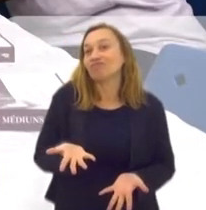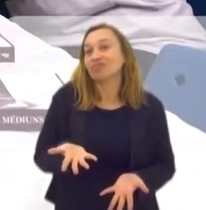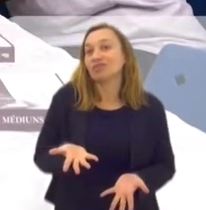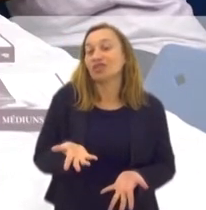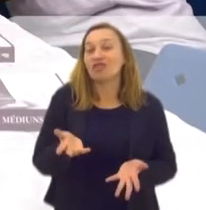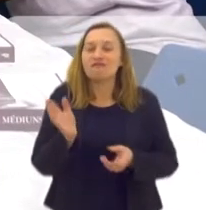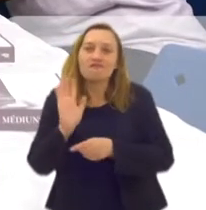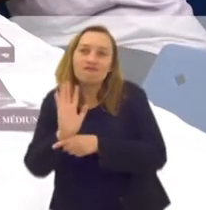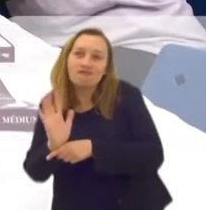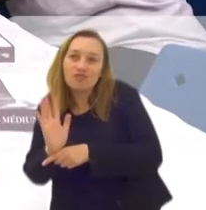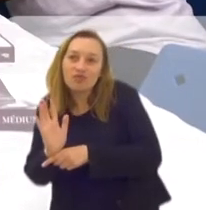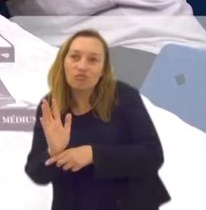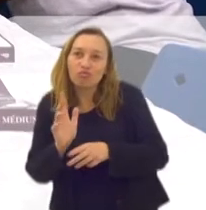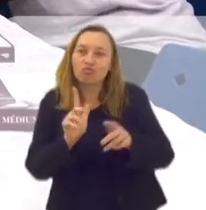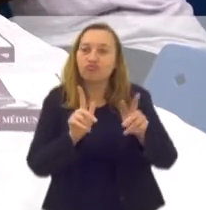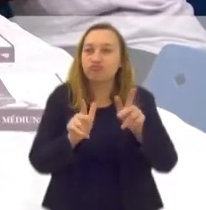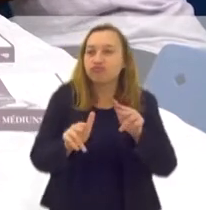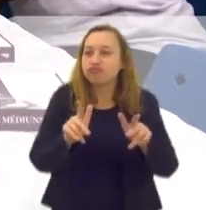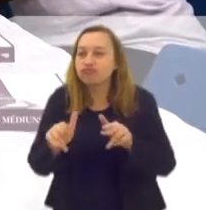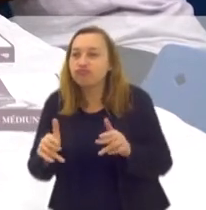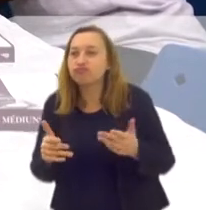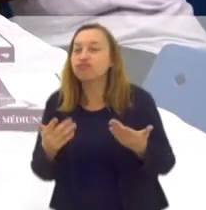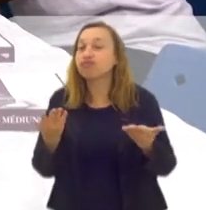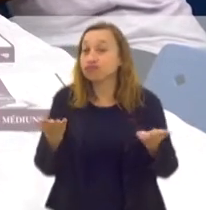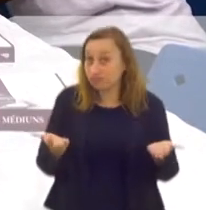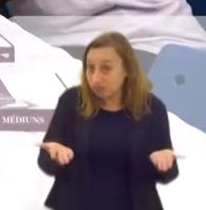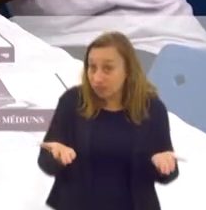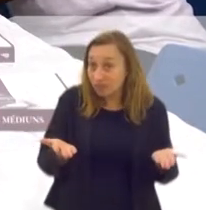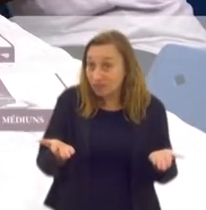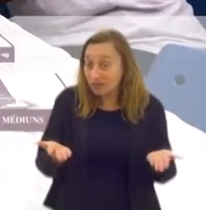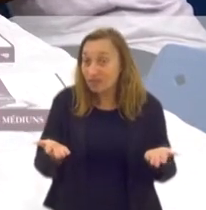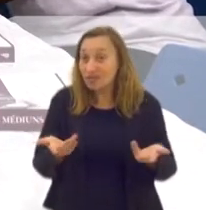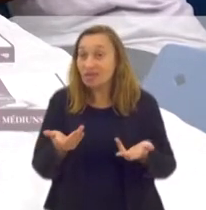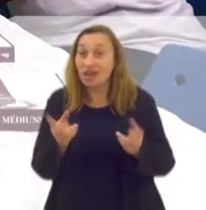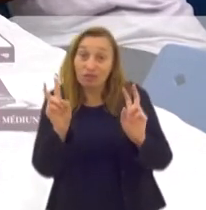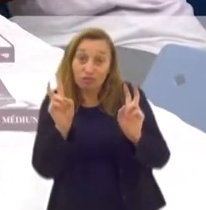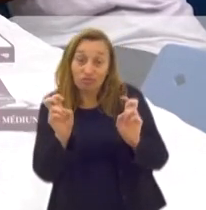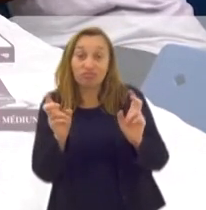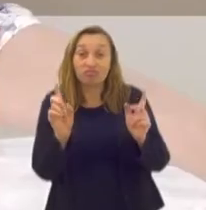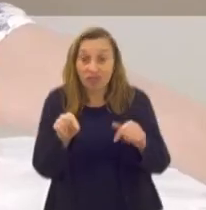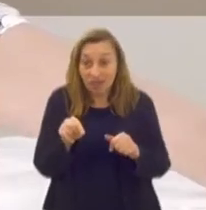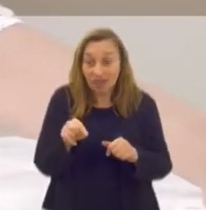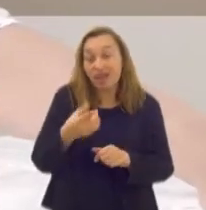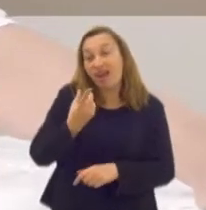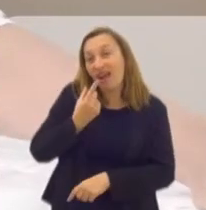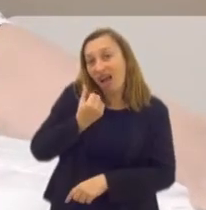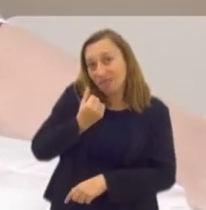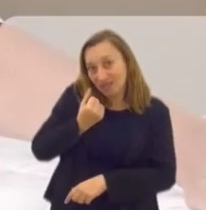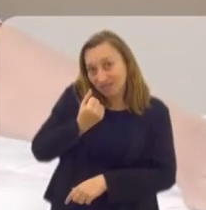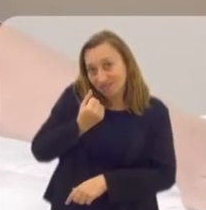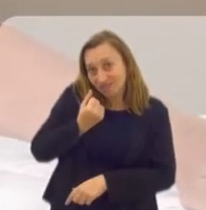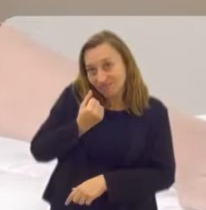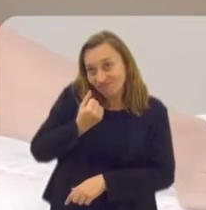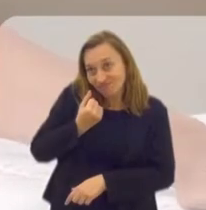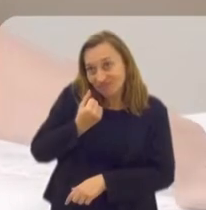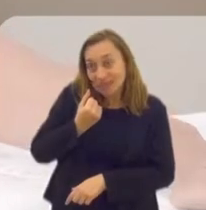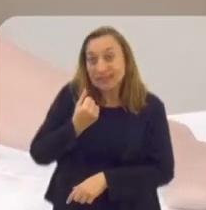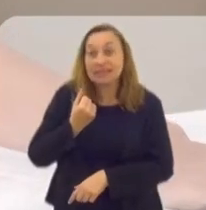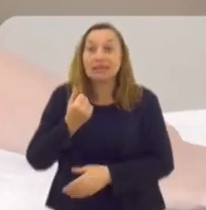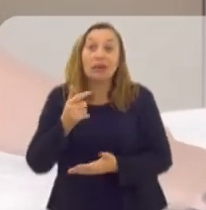em filmes, documentários, né? Matérias, que são os